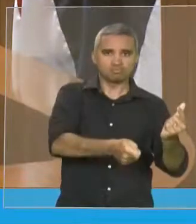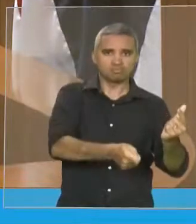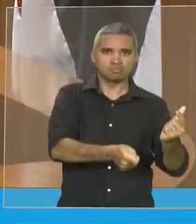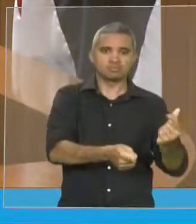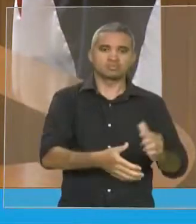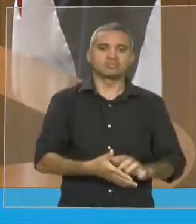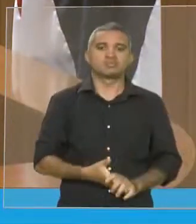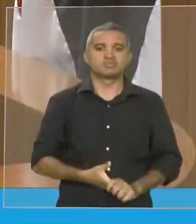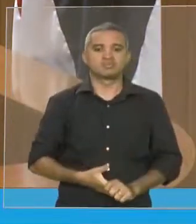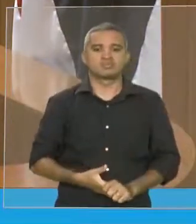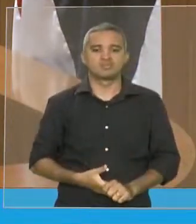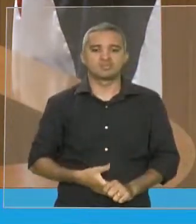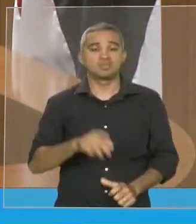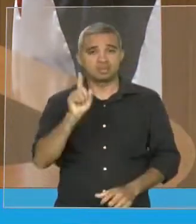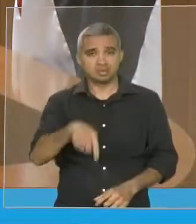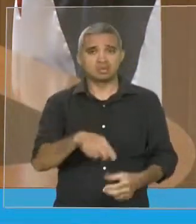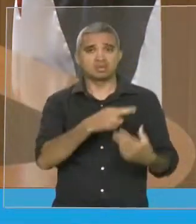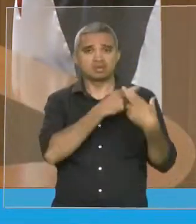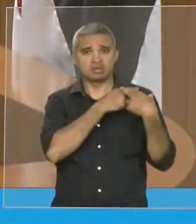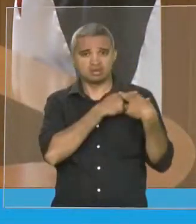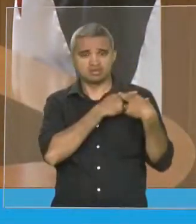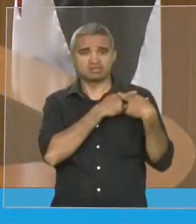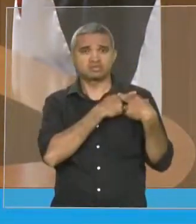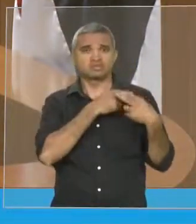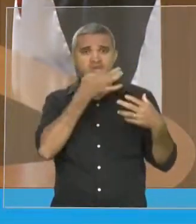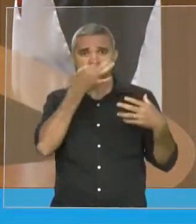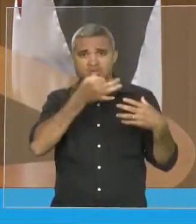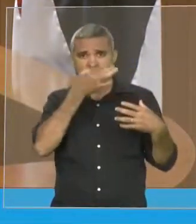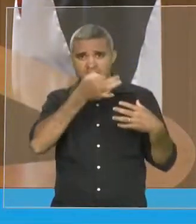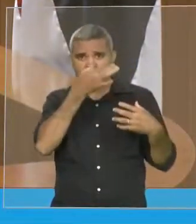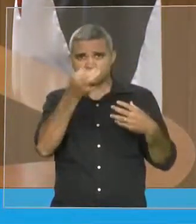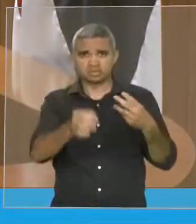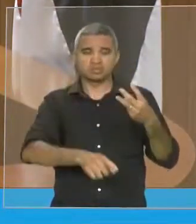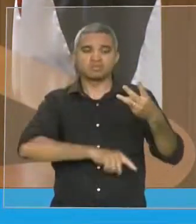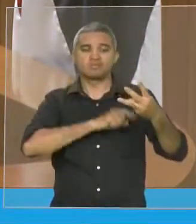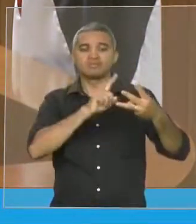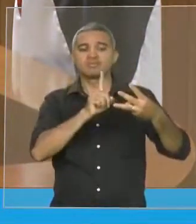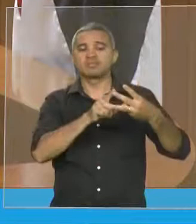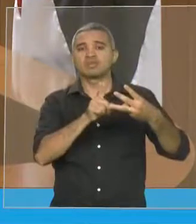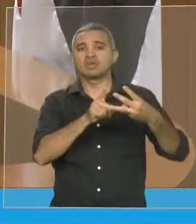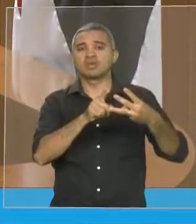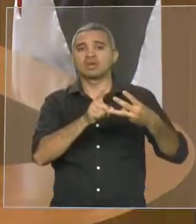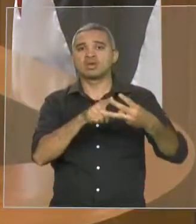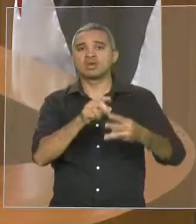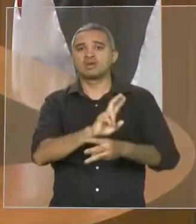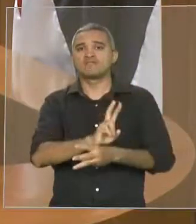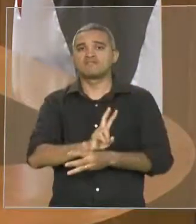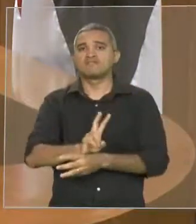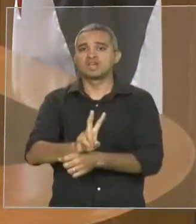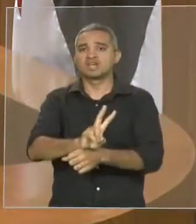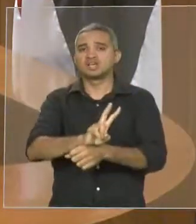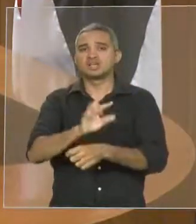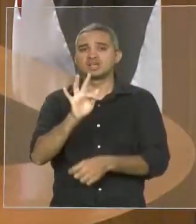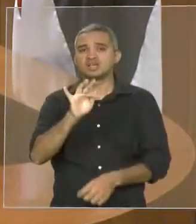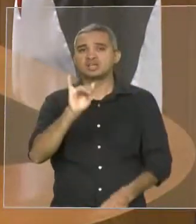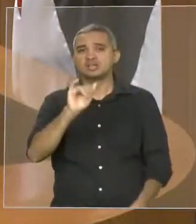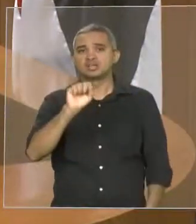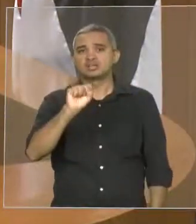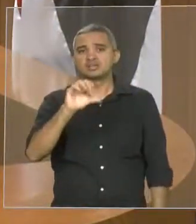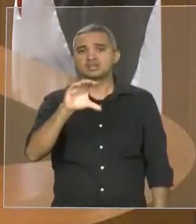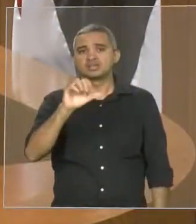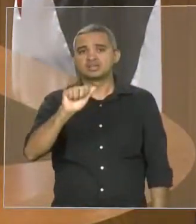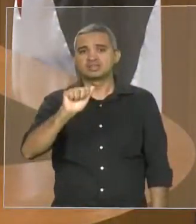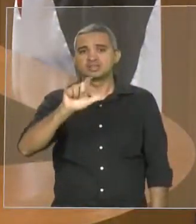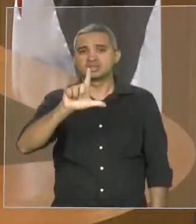Essa é a função opinativa. Na função fiscalizadora, quando por iniciativa do